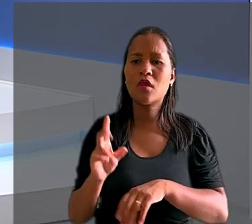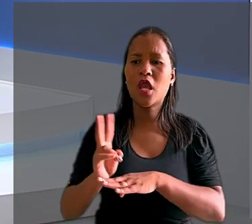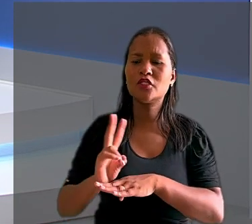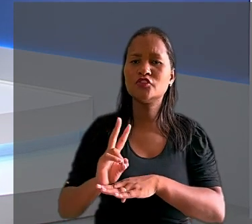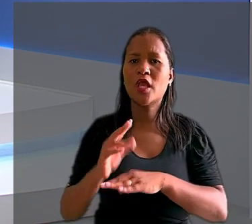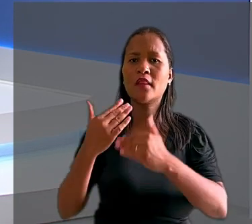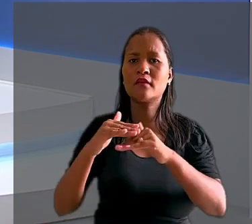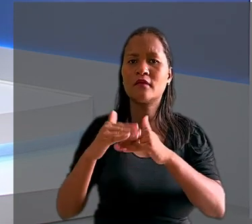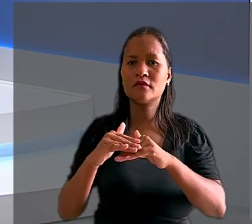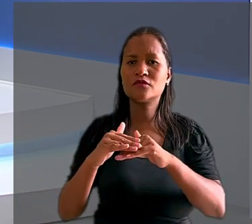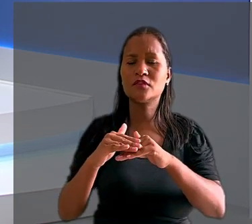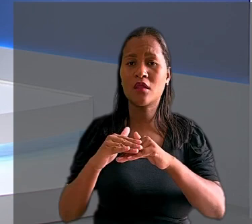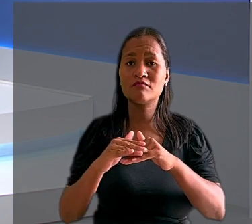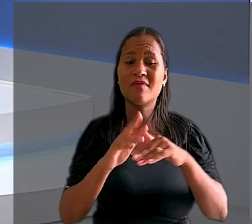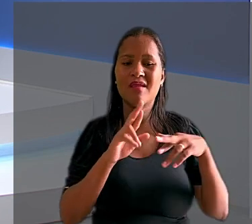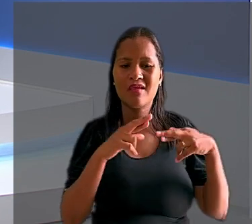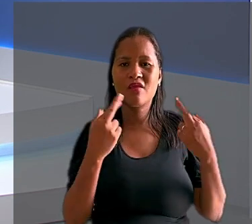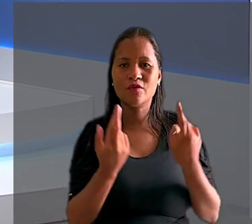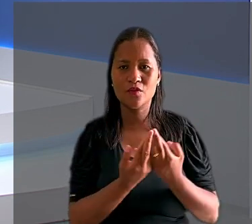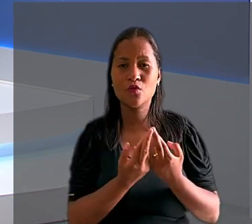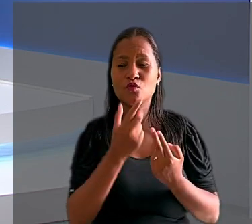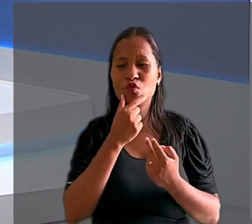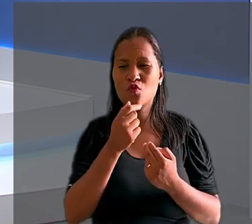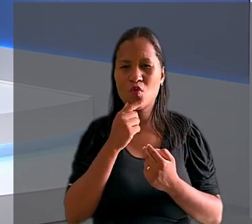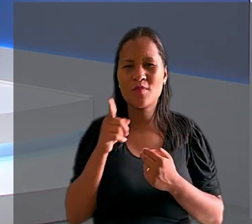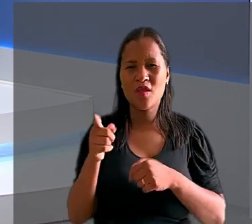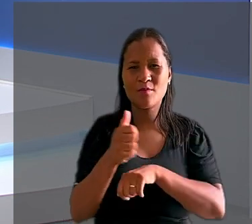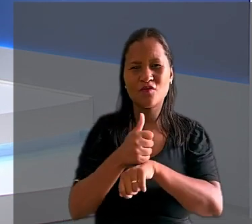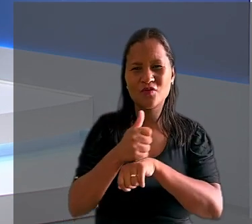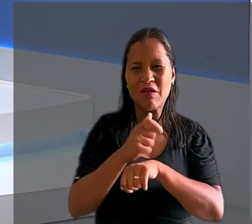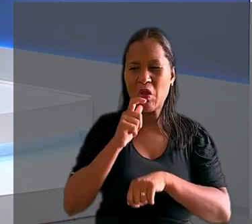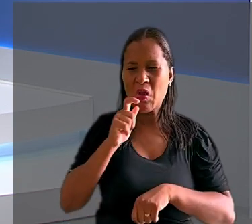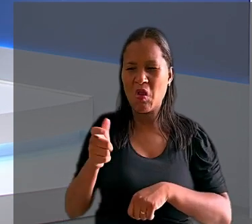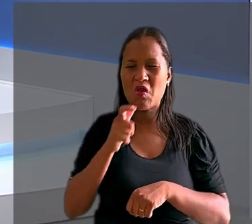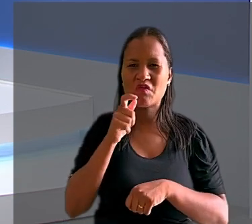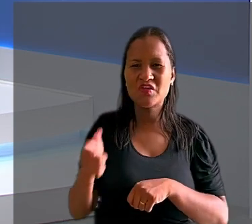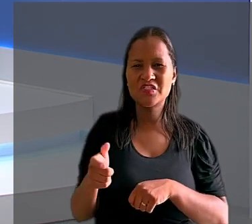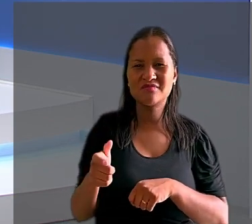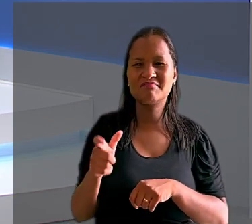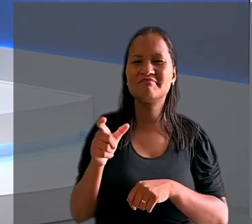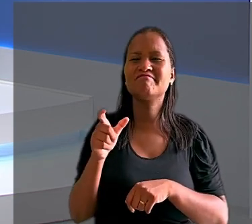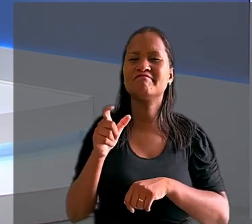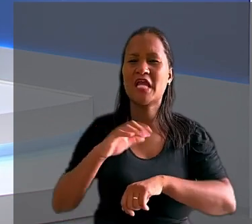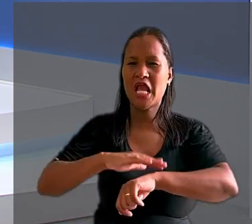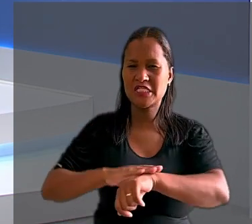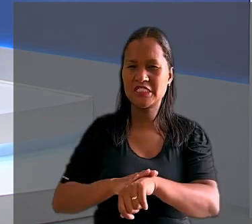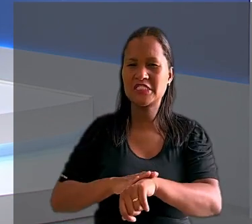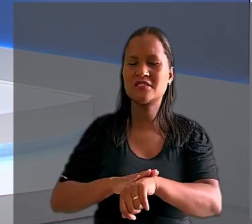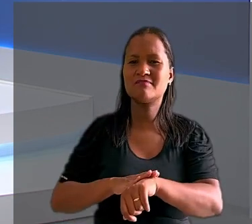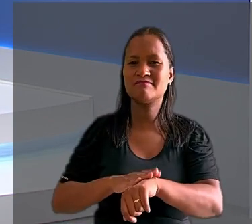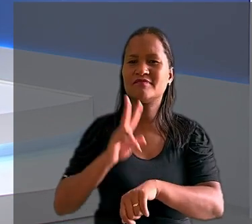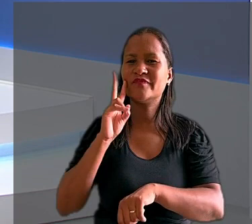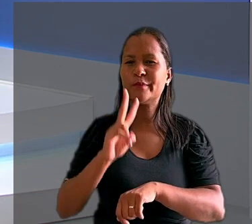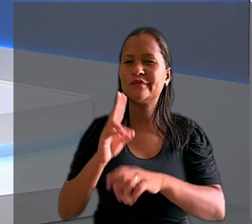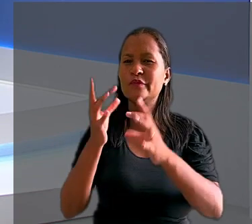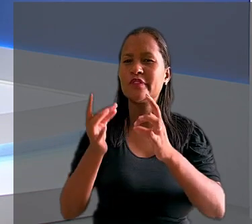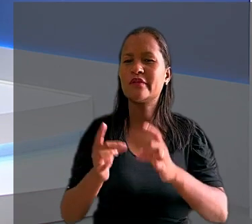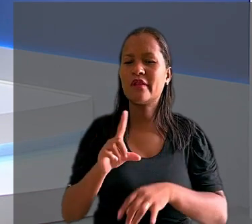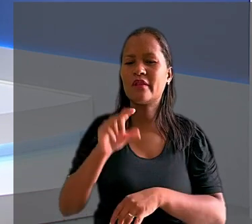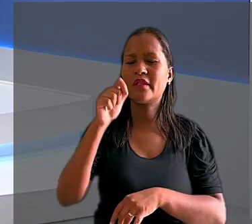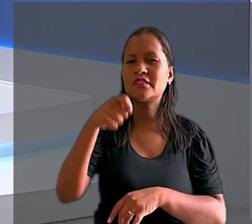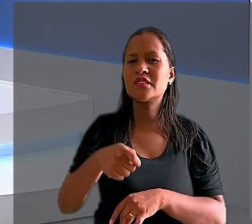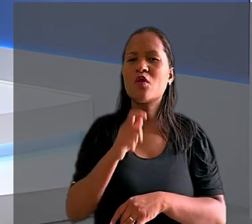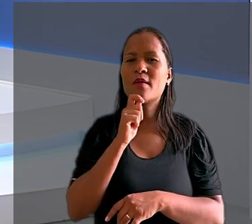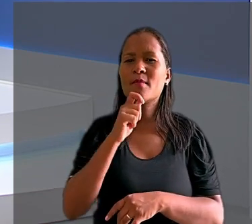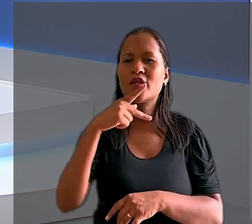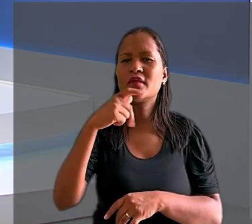agente de trânsito. Pois é, Luana, em reuniões, o profissional era ofendido pelo chefe com termos racistas. Vamos saber os detalhes